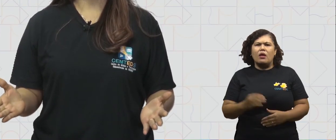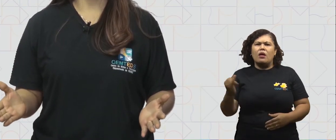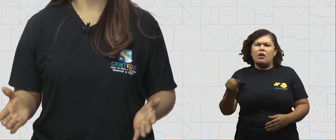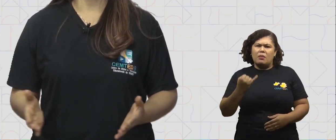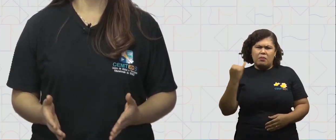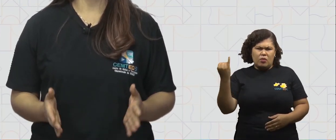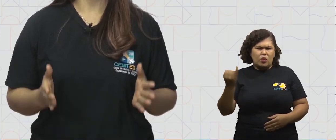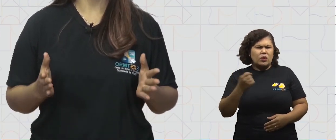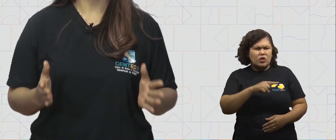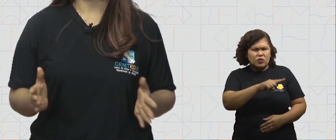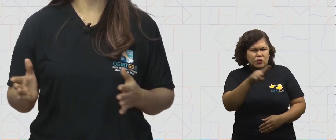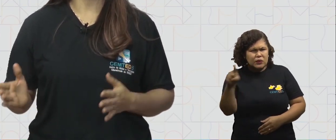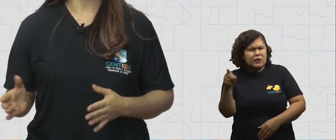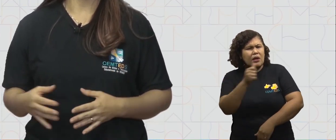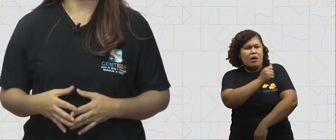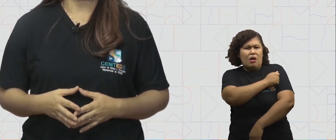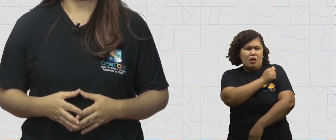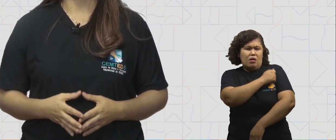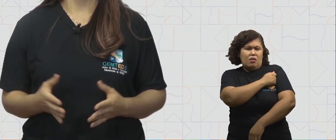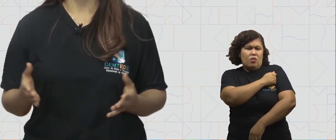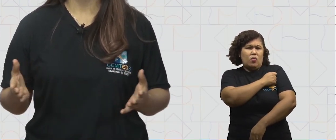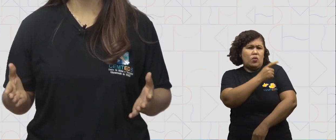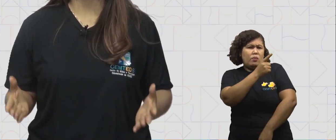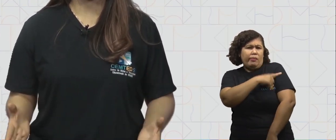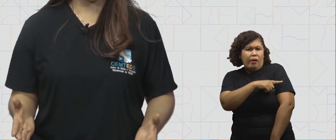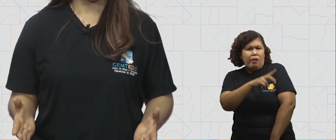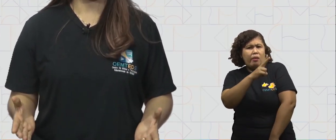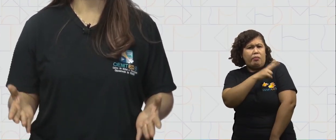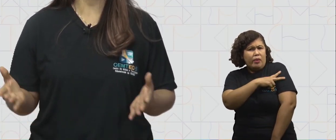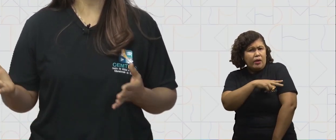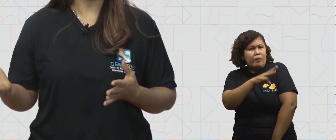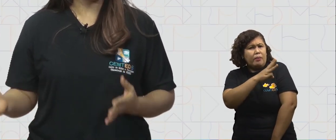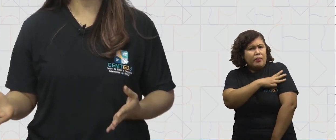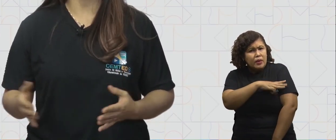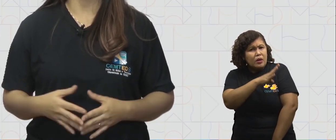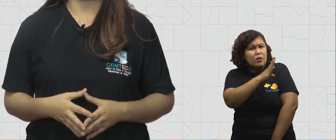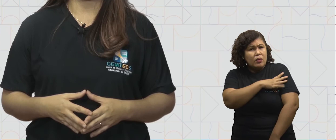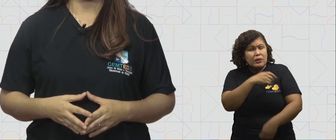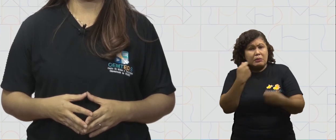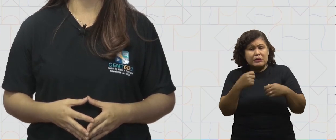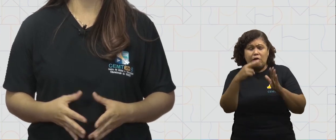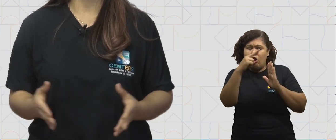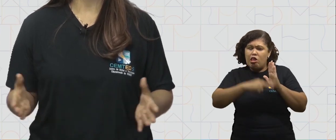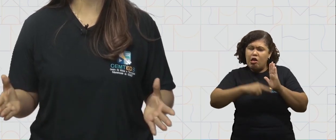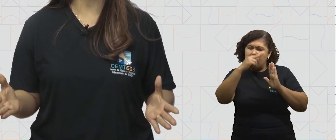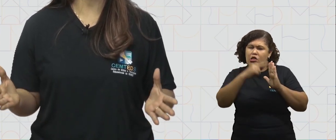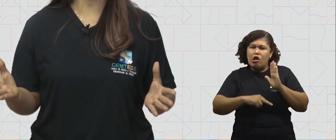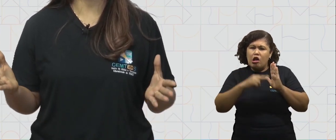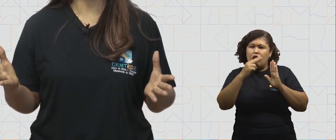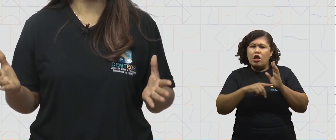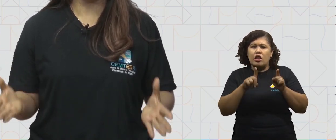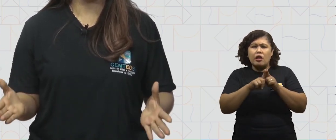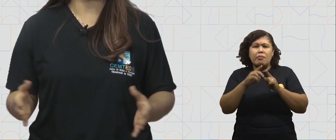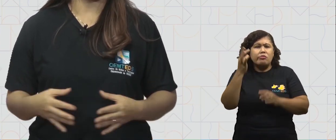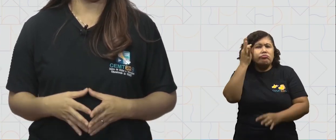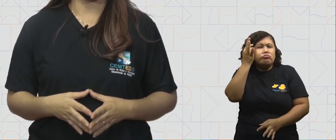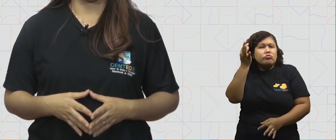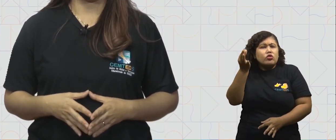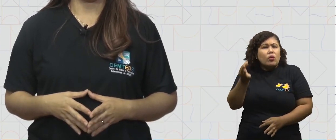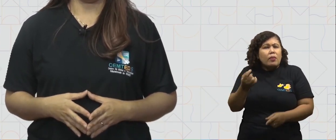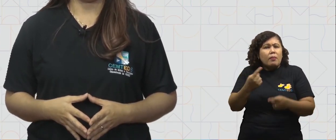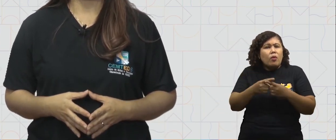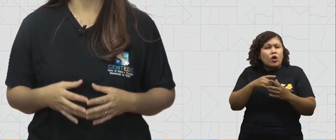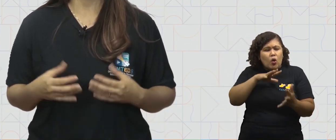É muito importante, aluno, que cada ano que se passa, você leia mais e compreenda mais. Você descobre um mundo